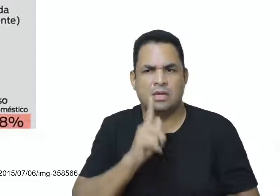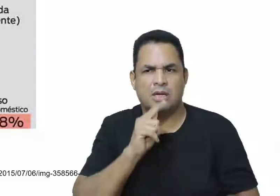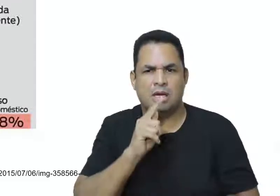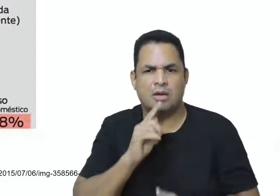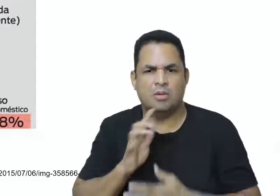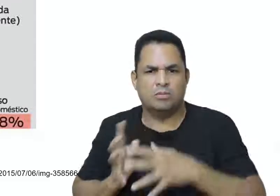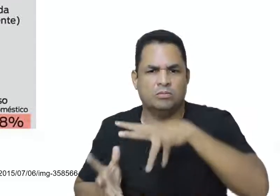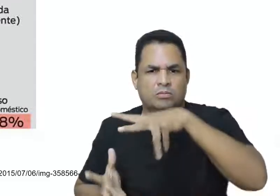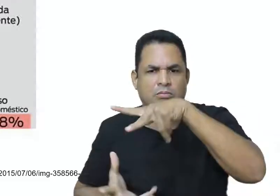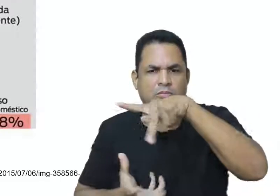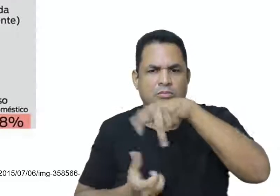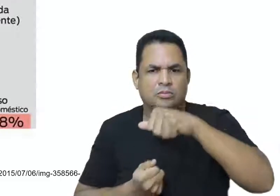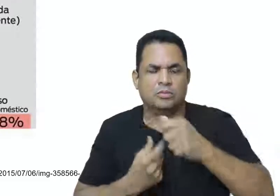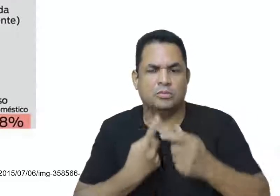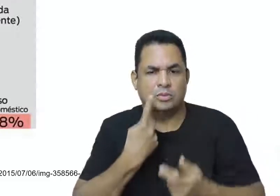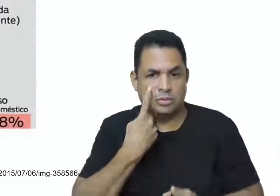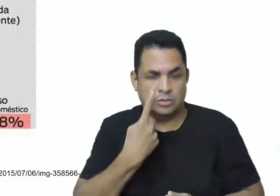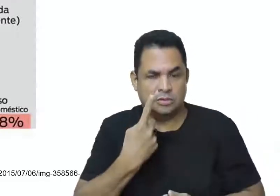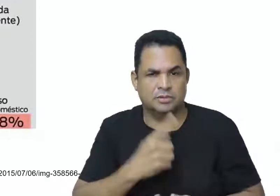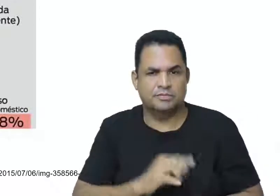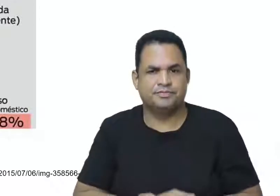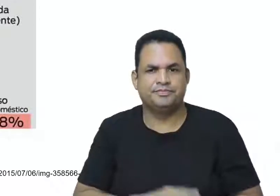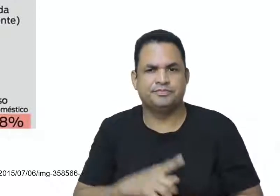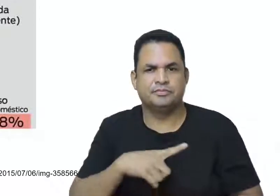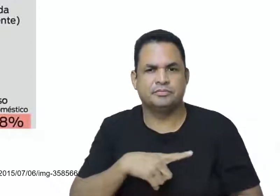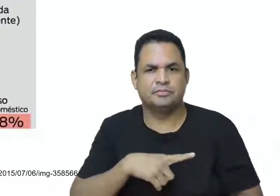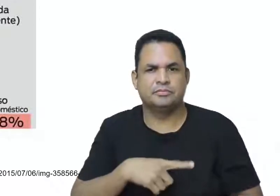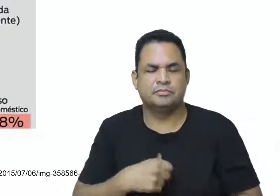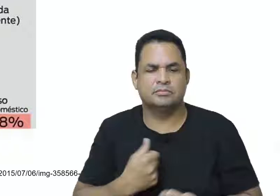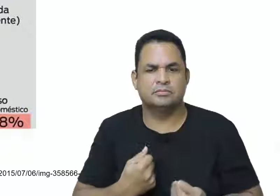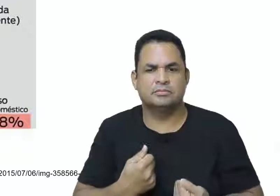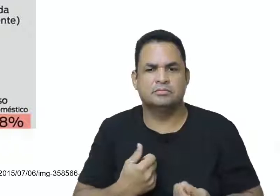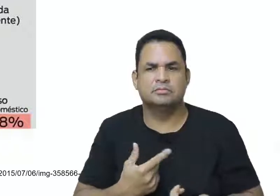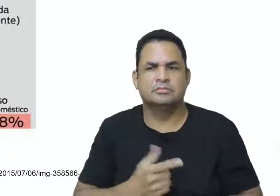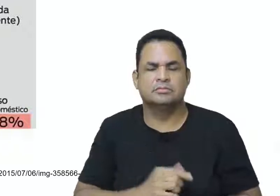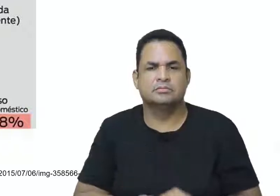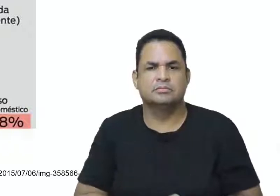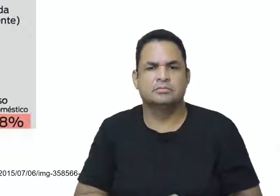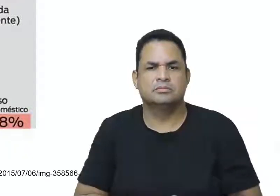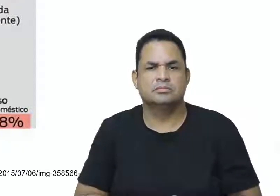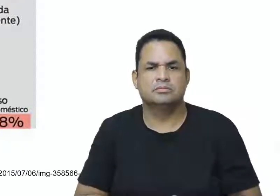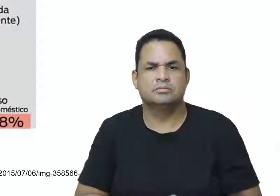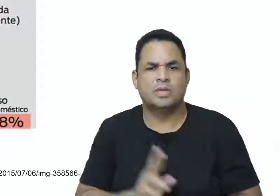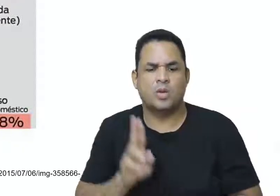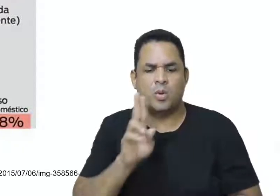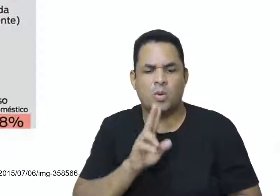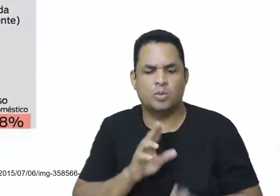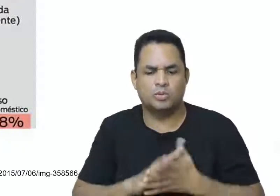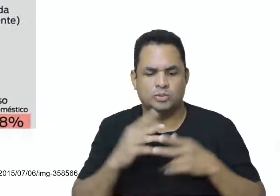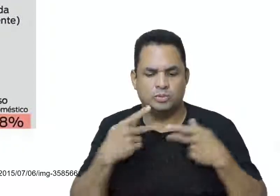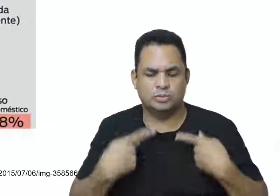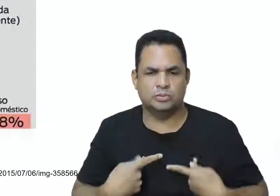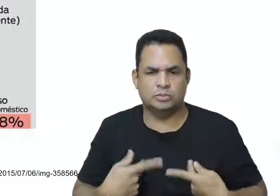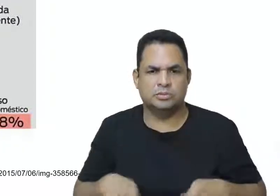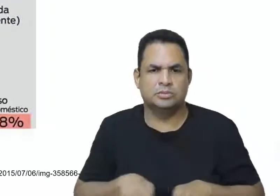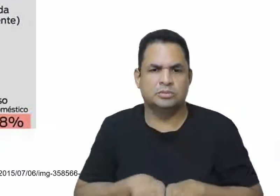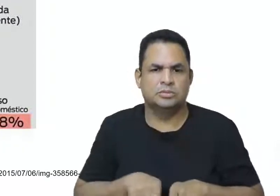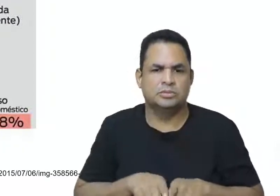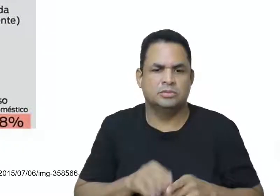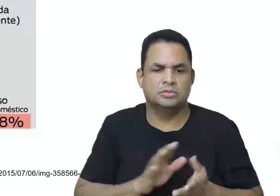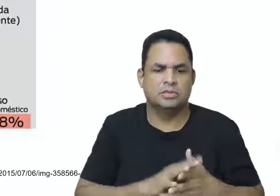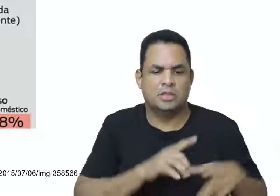mundo, como é que nós vamos observá-la? Que ela é observada, ela é para o consumo humano, como ela vai